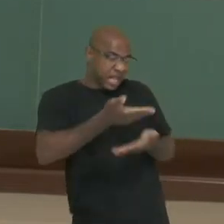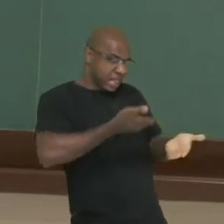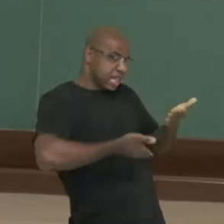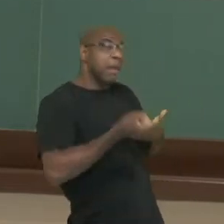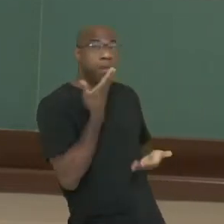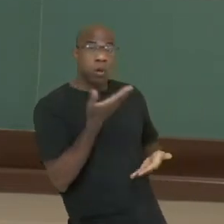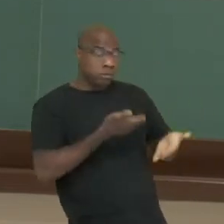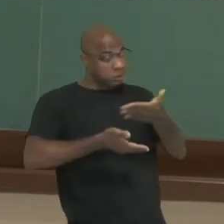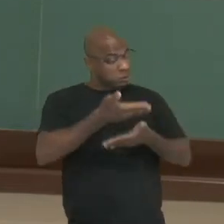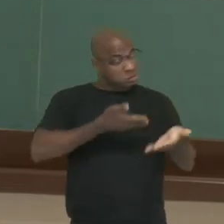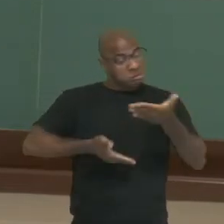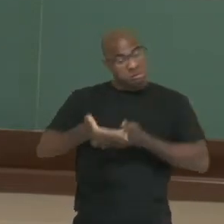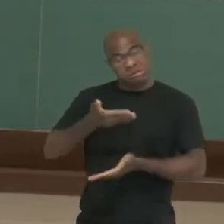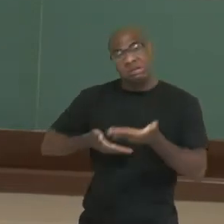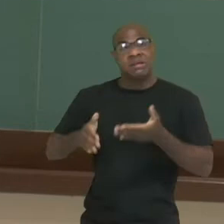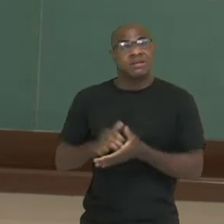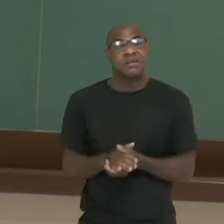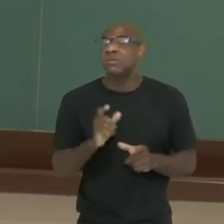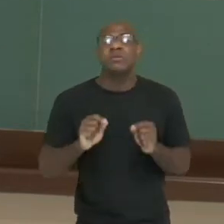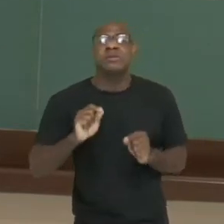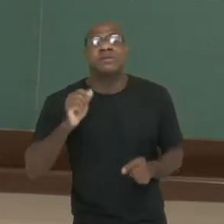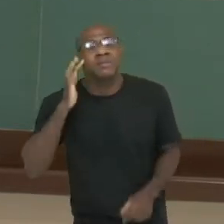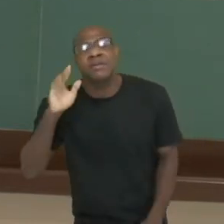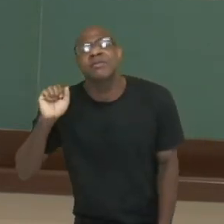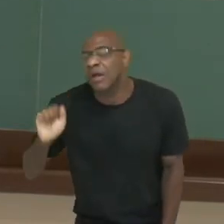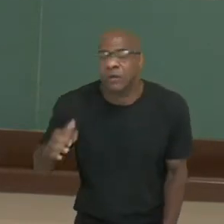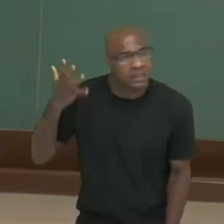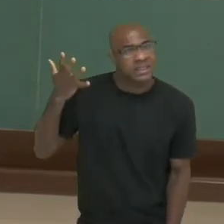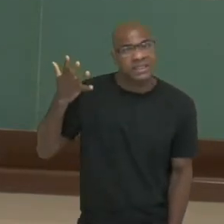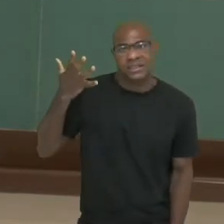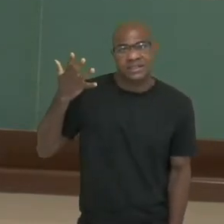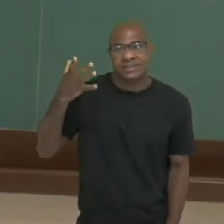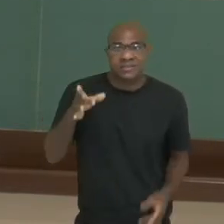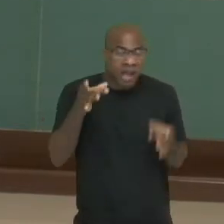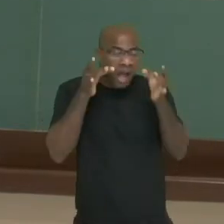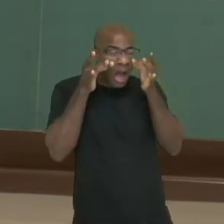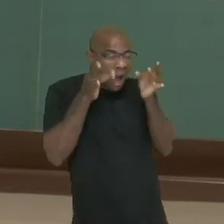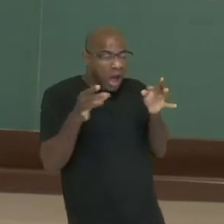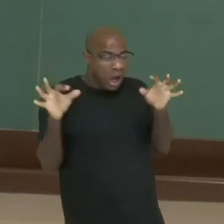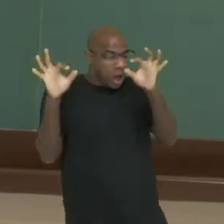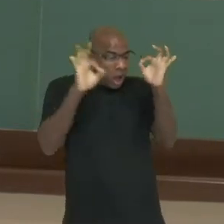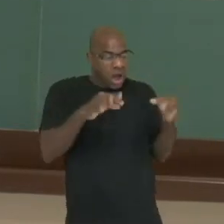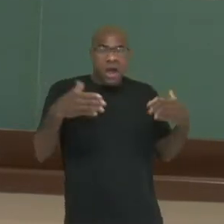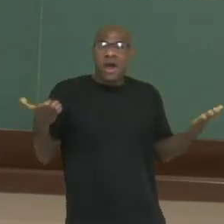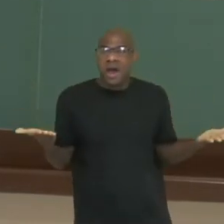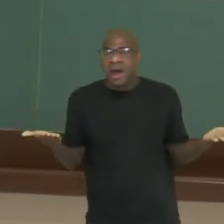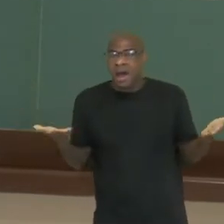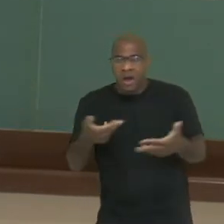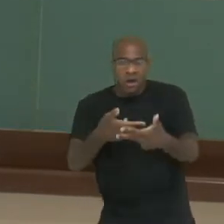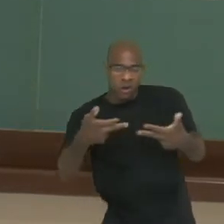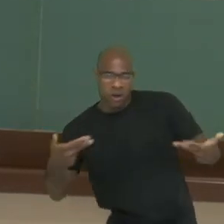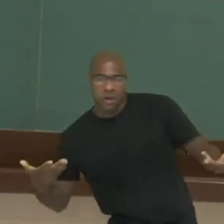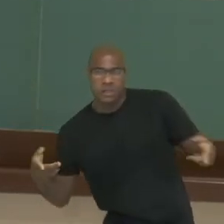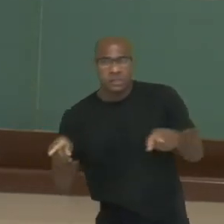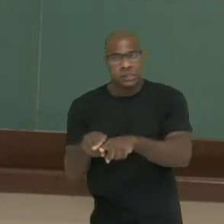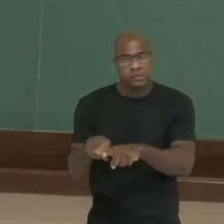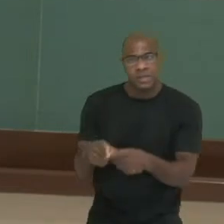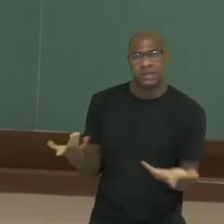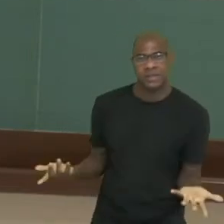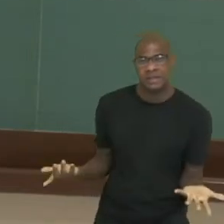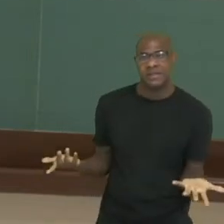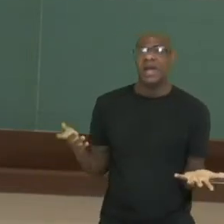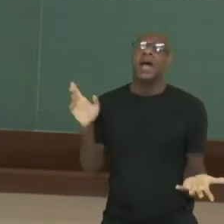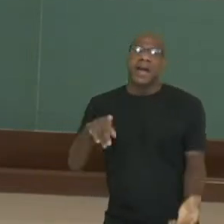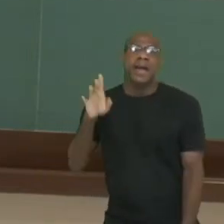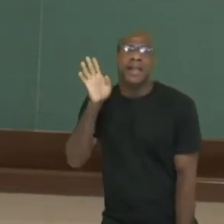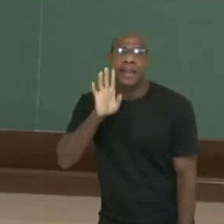né? A magia vai acontecer ali ao vivo e a cores, né? Sem muitos efeitos também, então assim, é muito